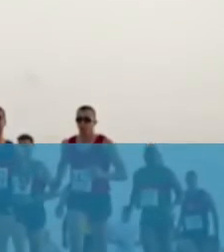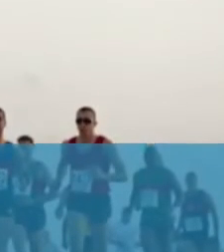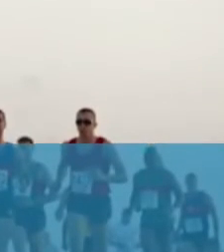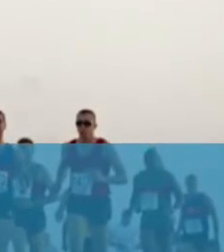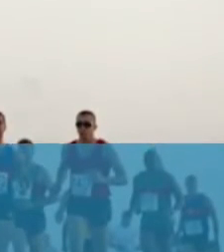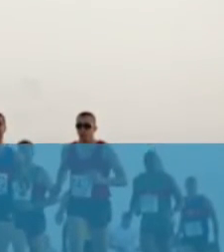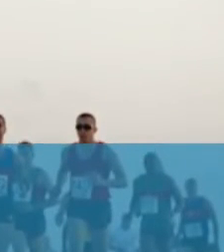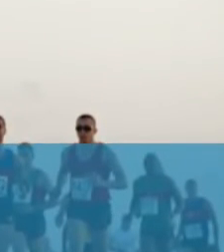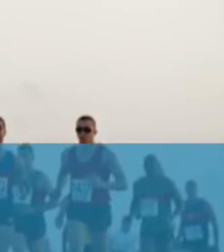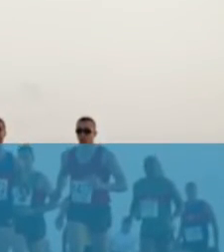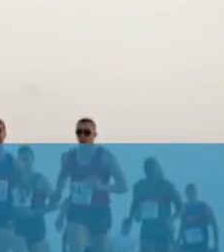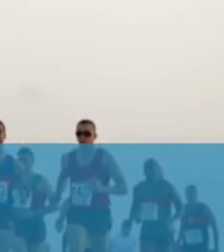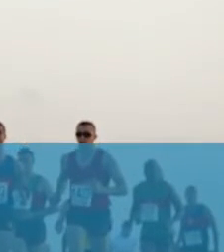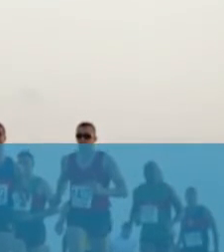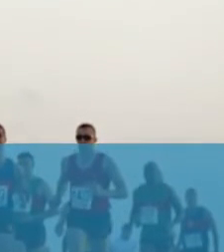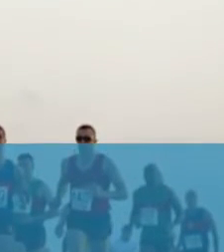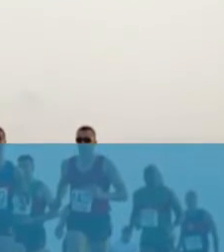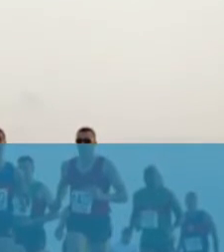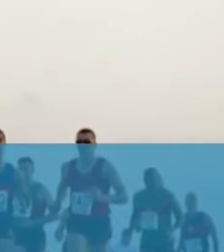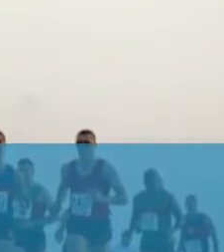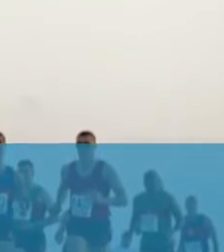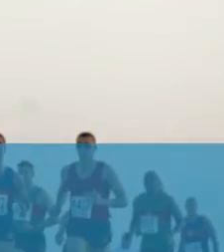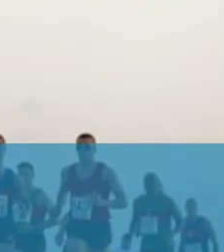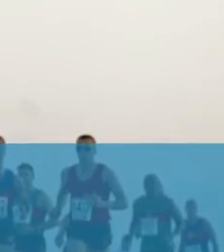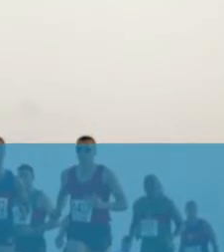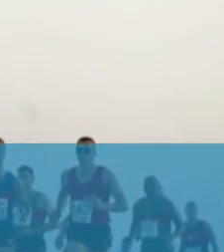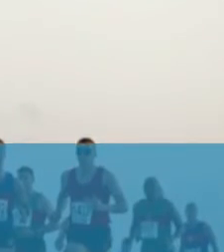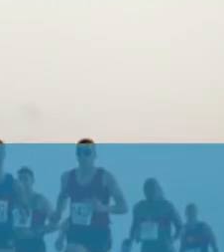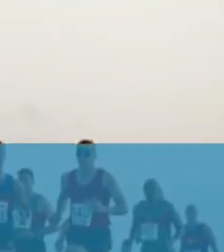Go running. Correr.